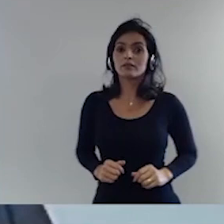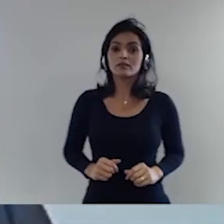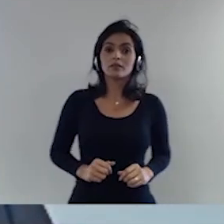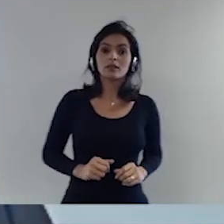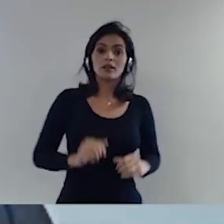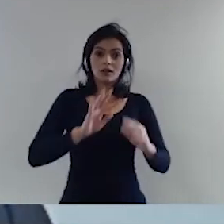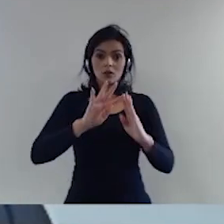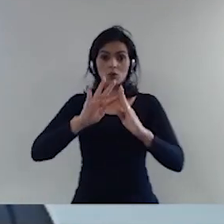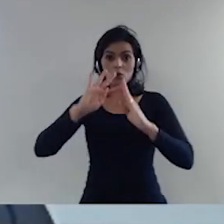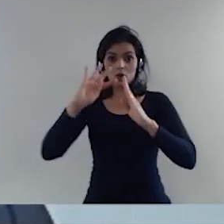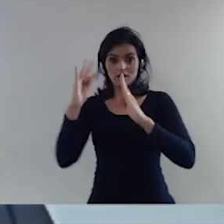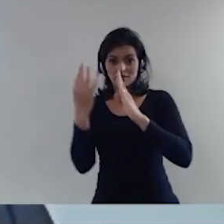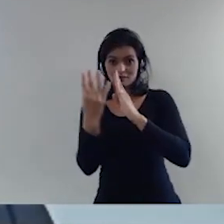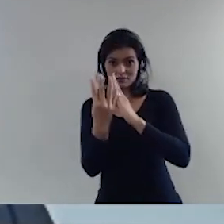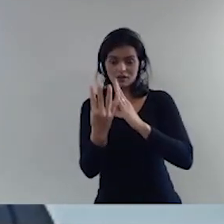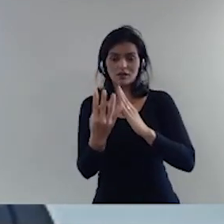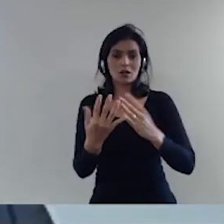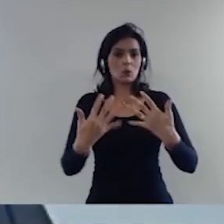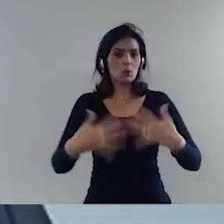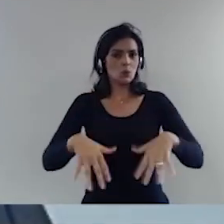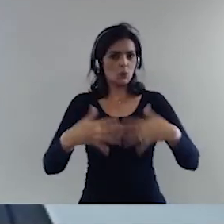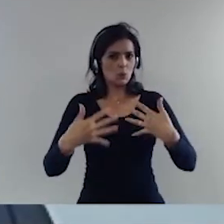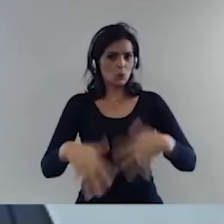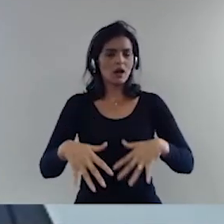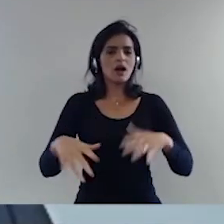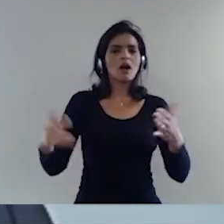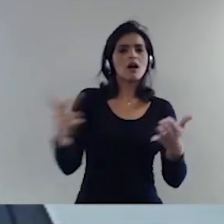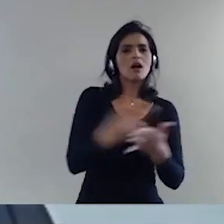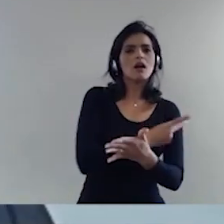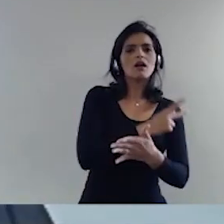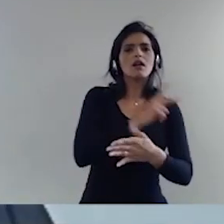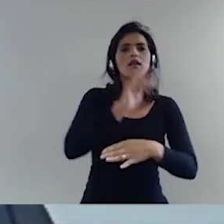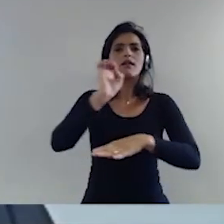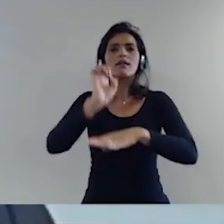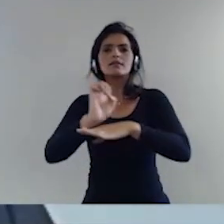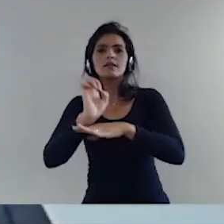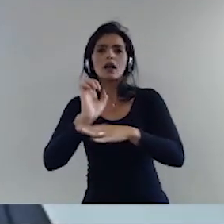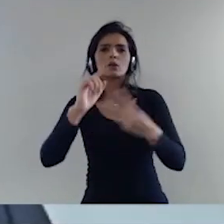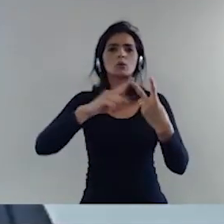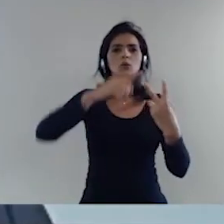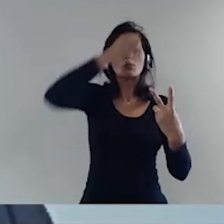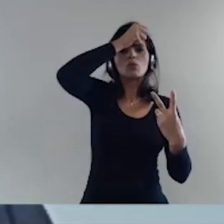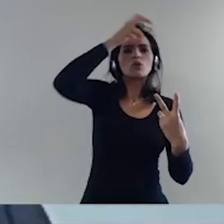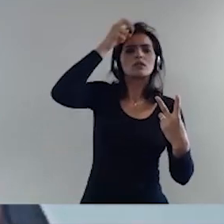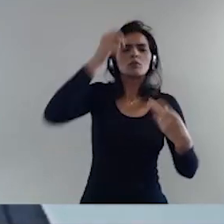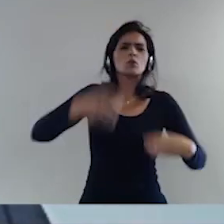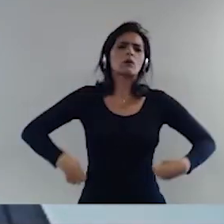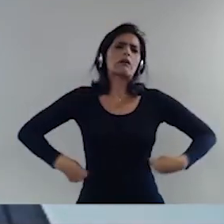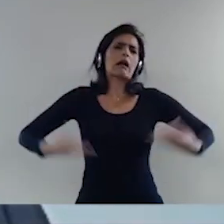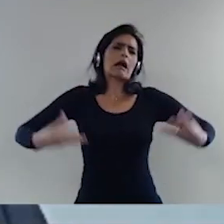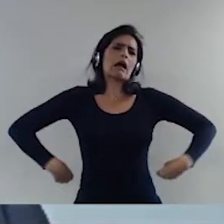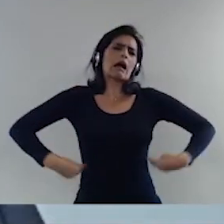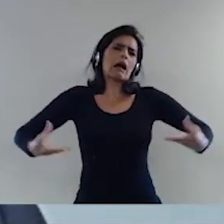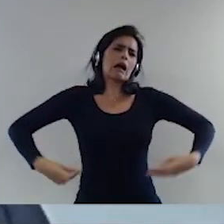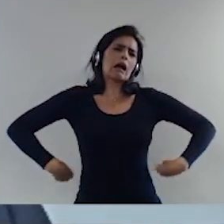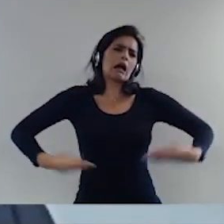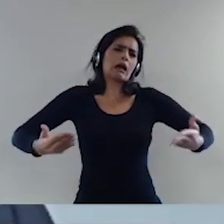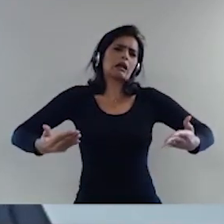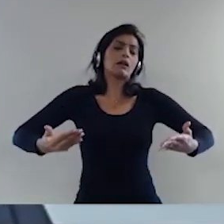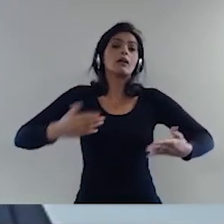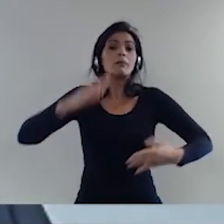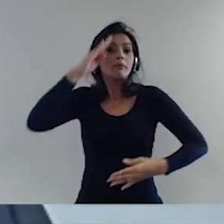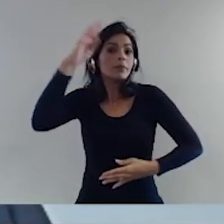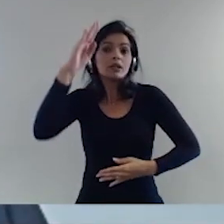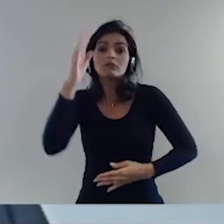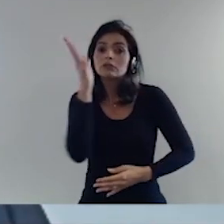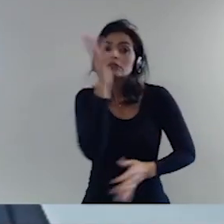esta quarentena levou os entes públicos a maior gasto, maior impacto, principalmente para